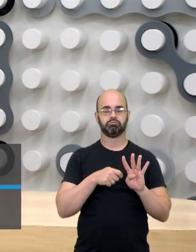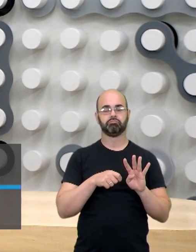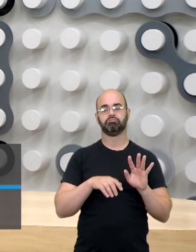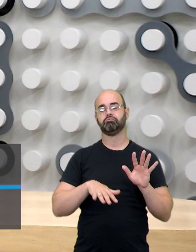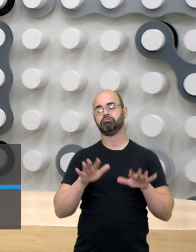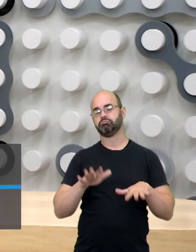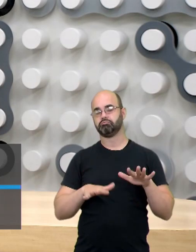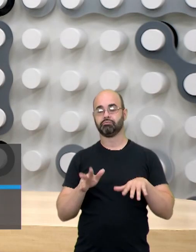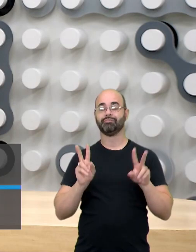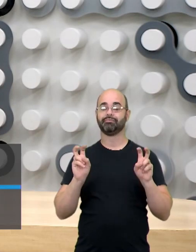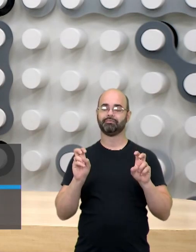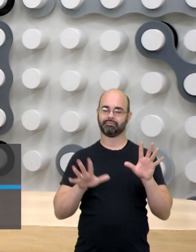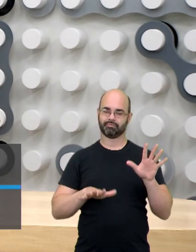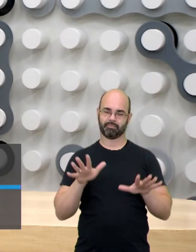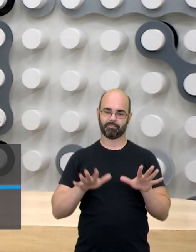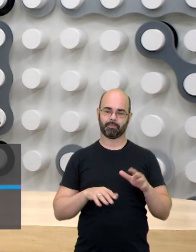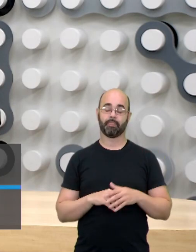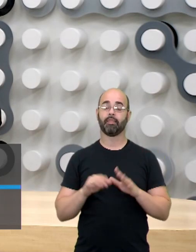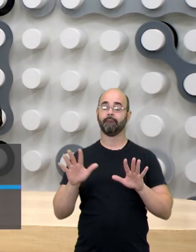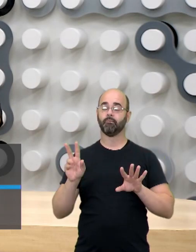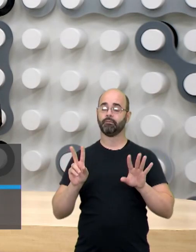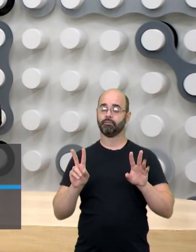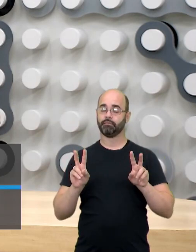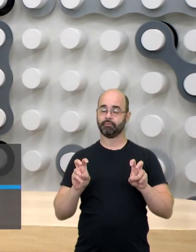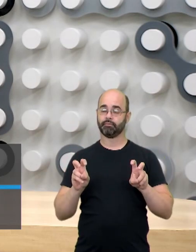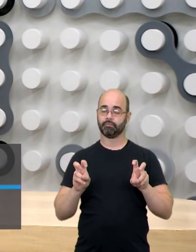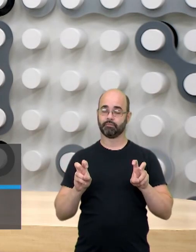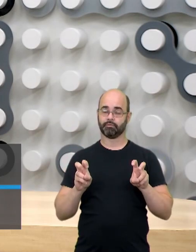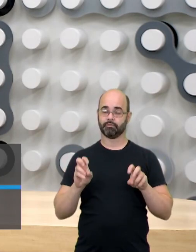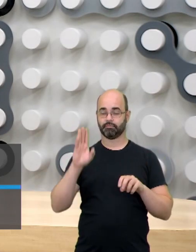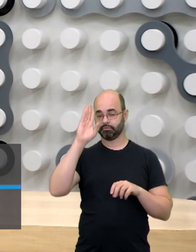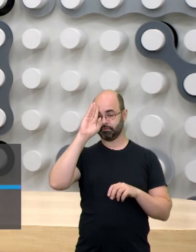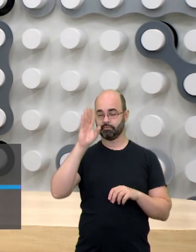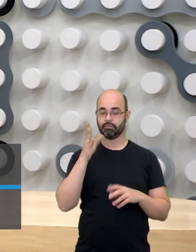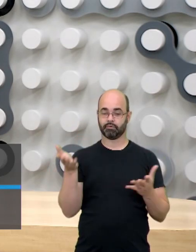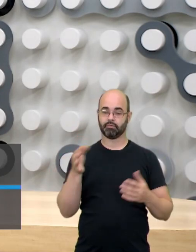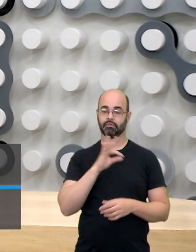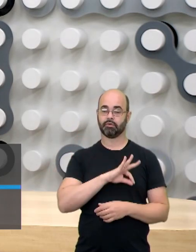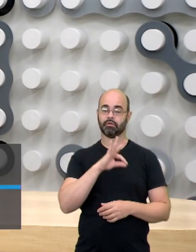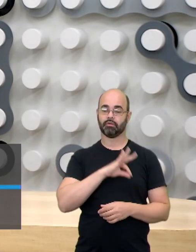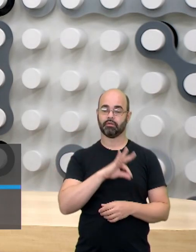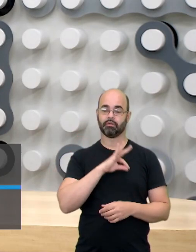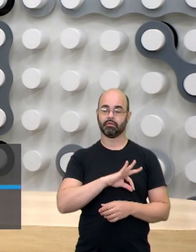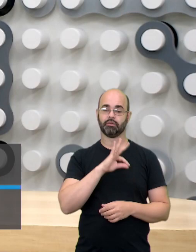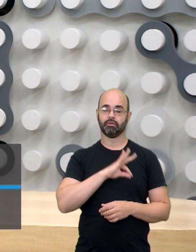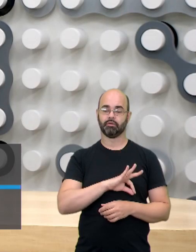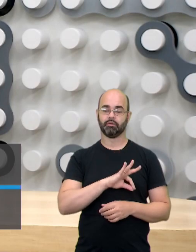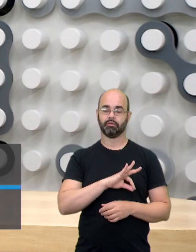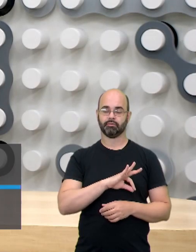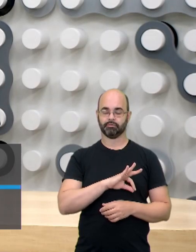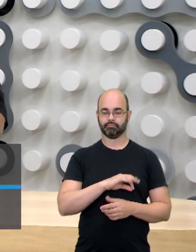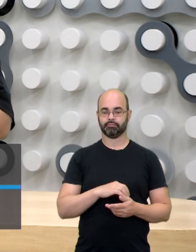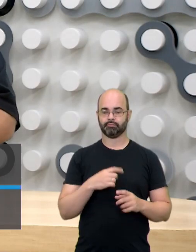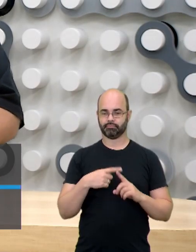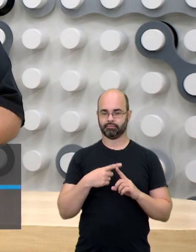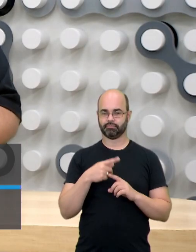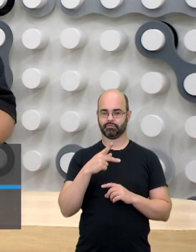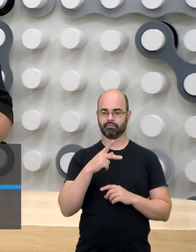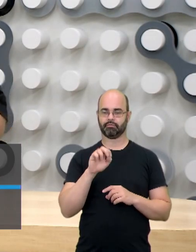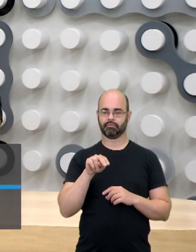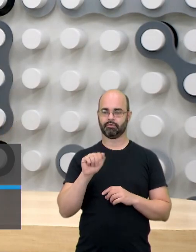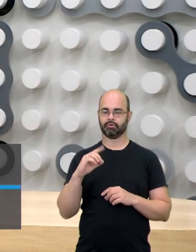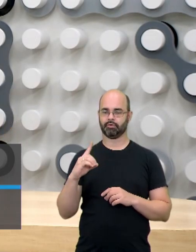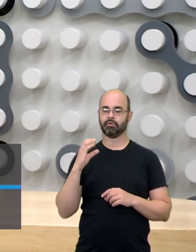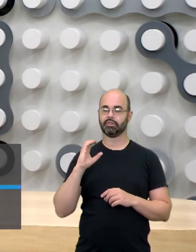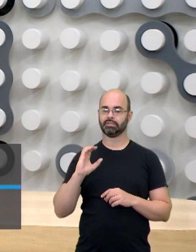dependendo aí do tema. Mas os temas mais reportados aí é a questão da renda, né? Muitas das pesquisas que a gente vê aí do PNAD-C tem